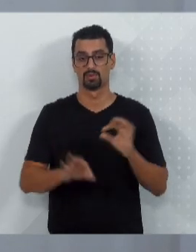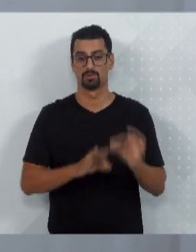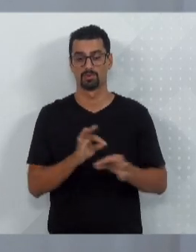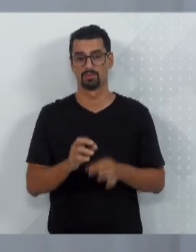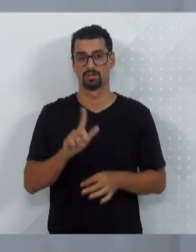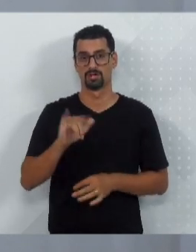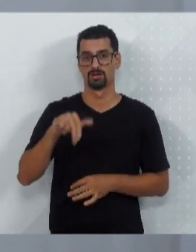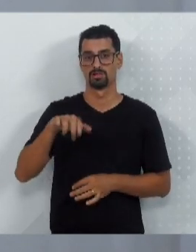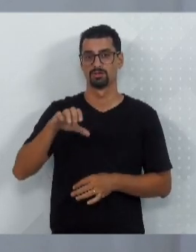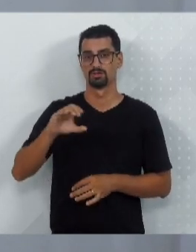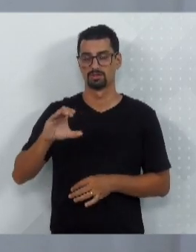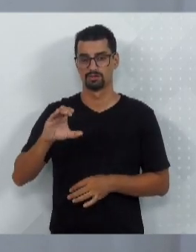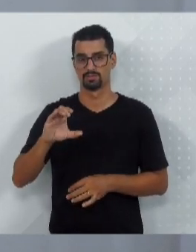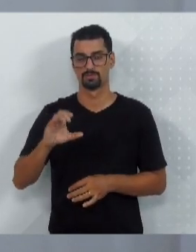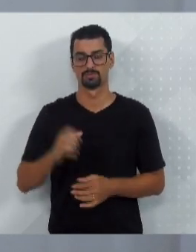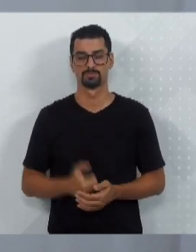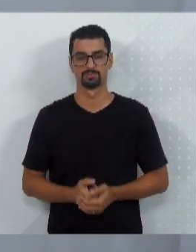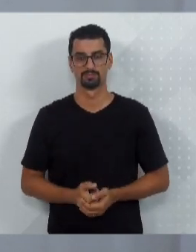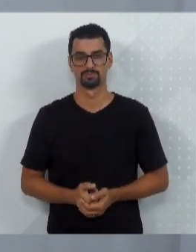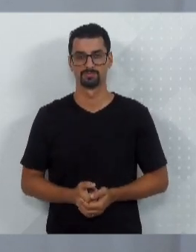Silveira.